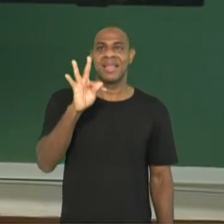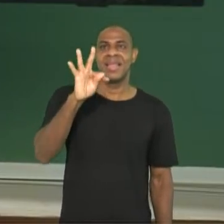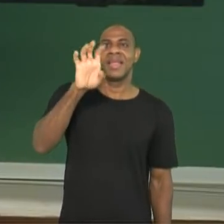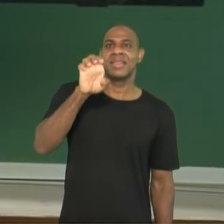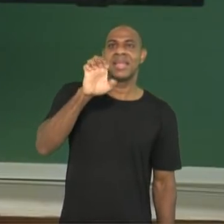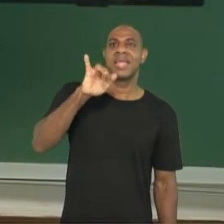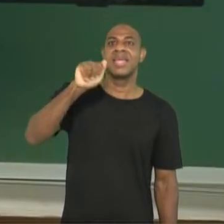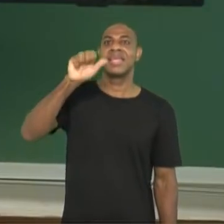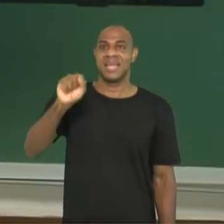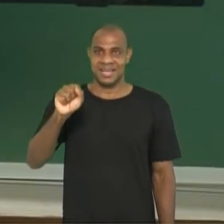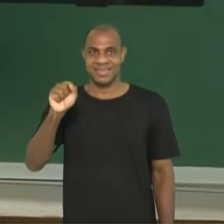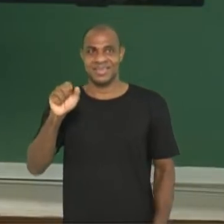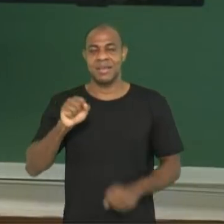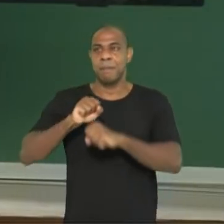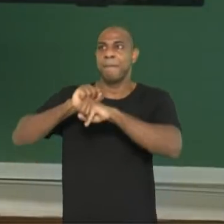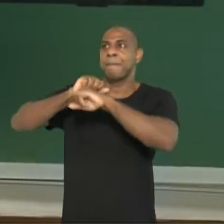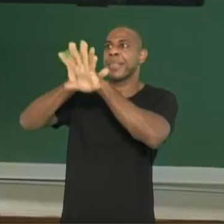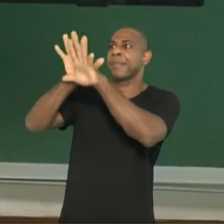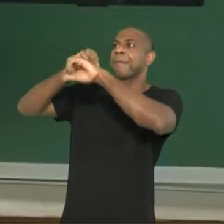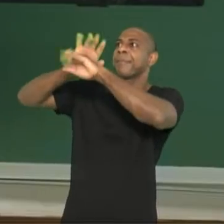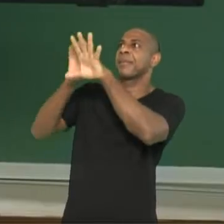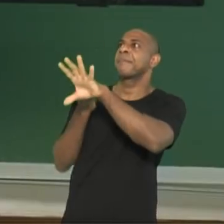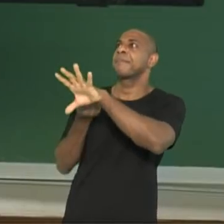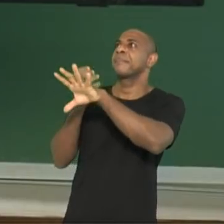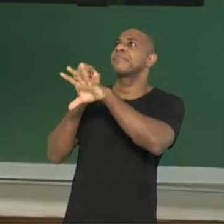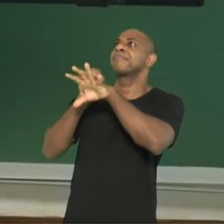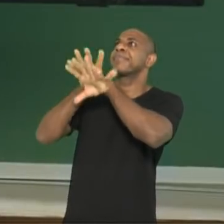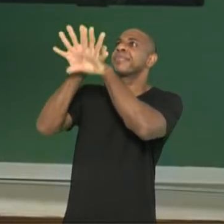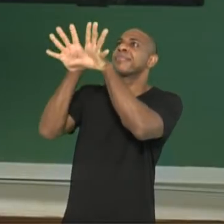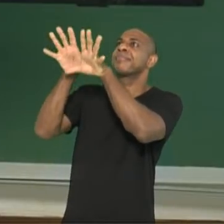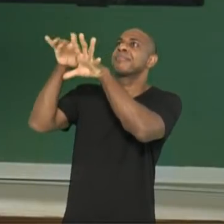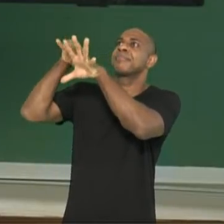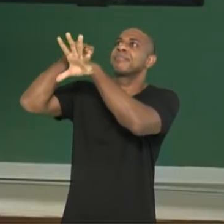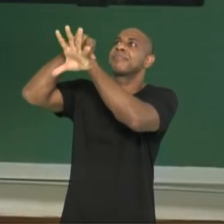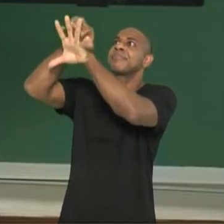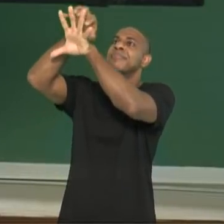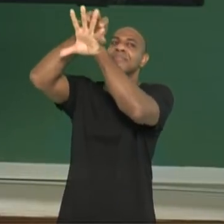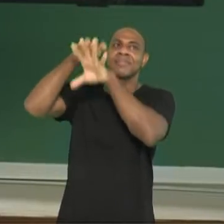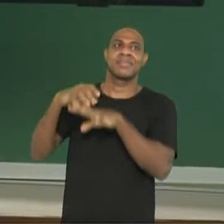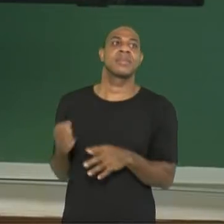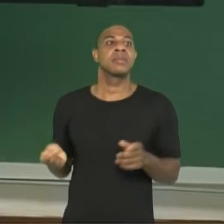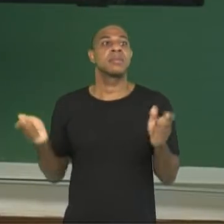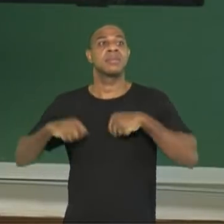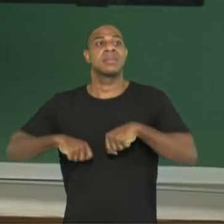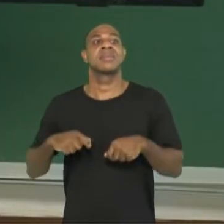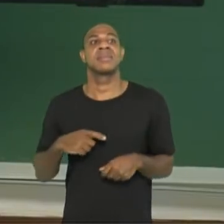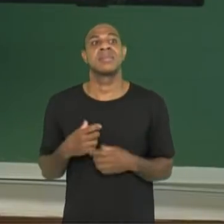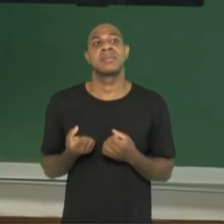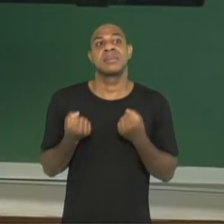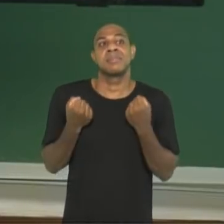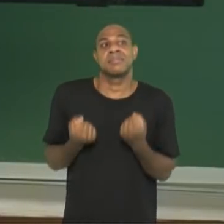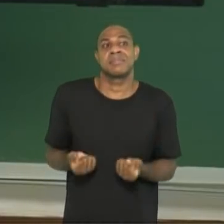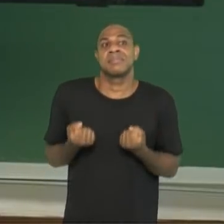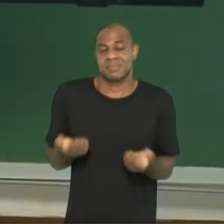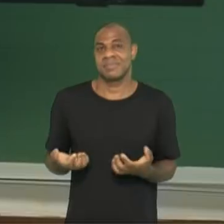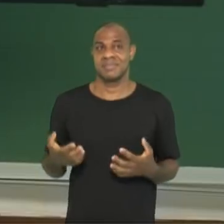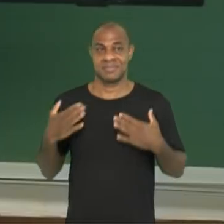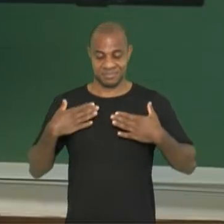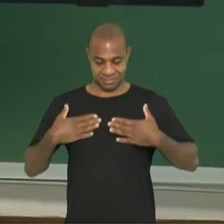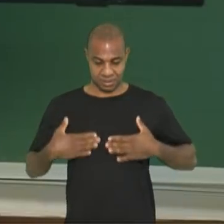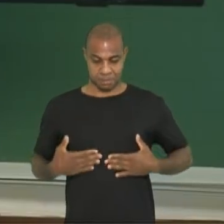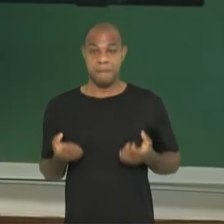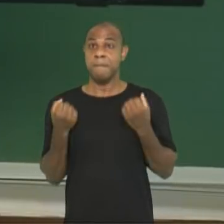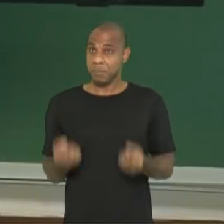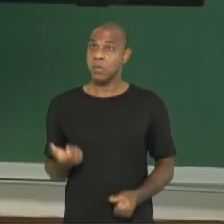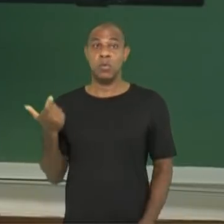muito fortes, porque as teias das aranhas, elas conseguem suportar pesos muito maiores do que o corpo dela. É